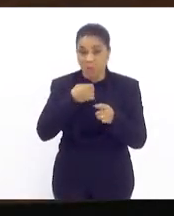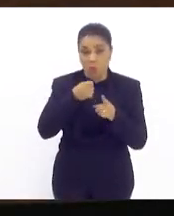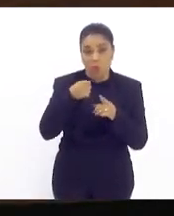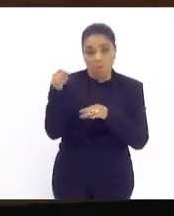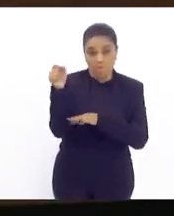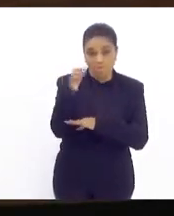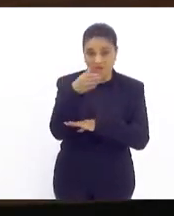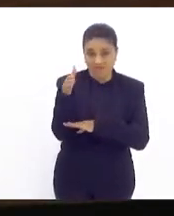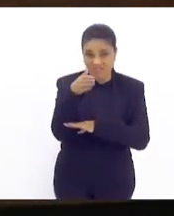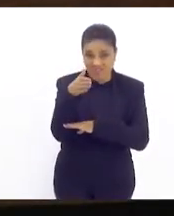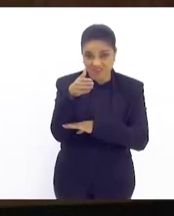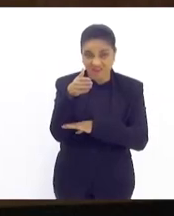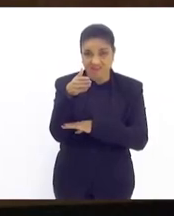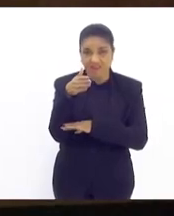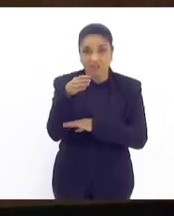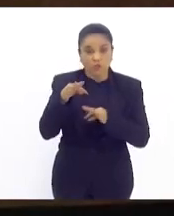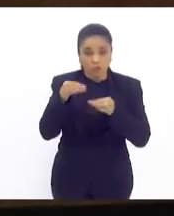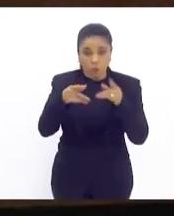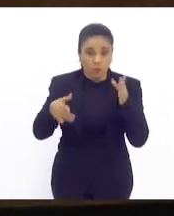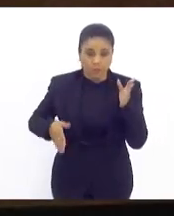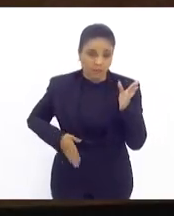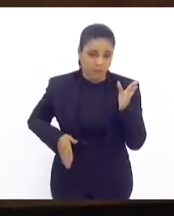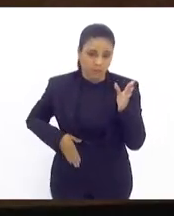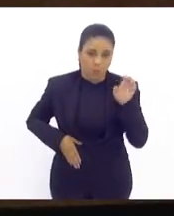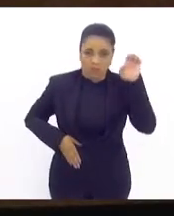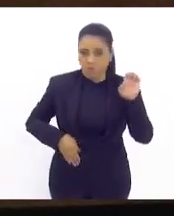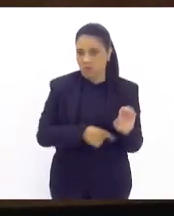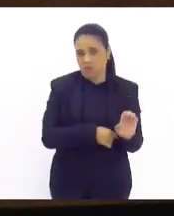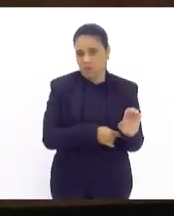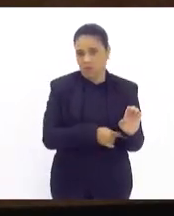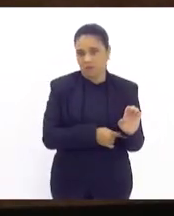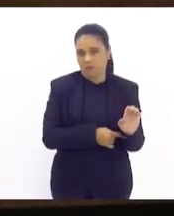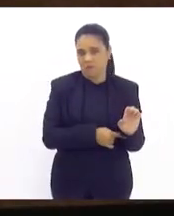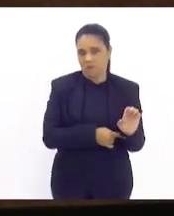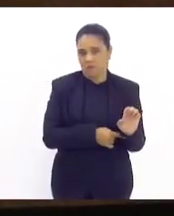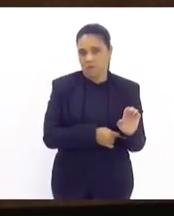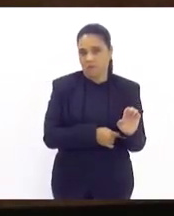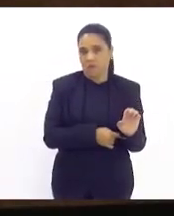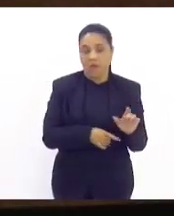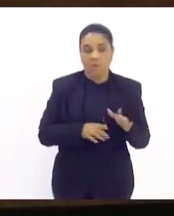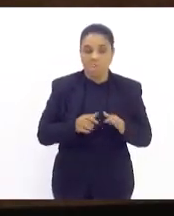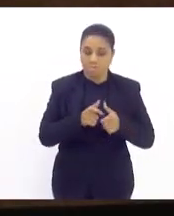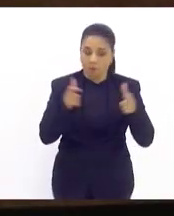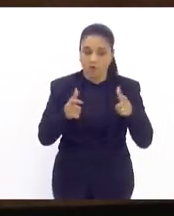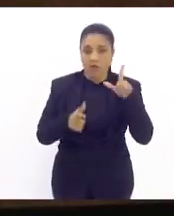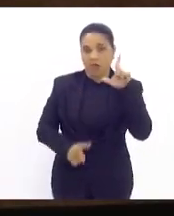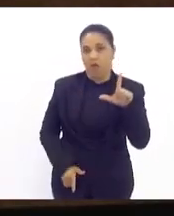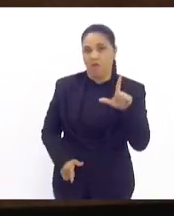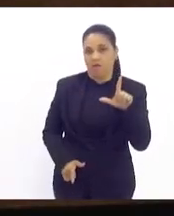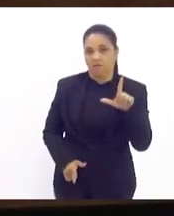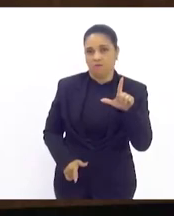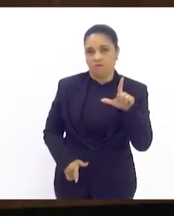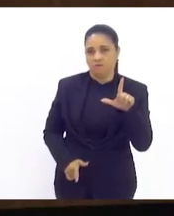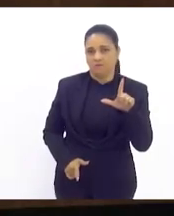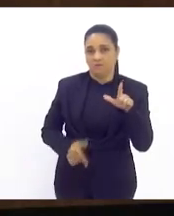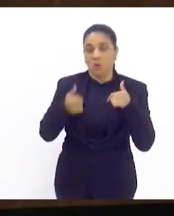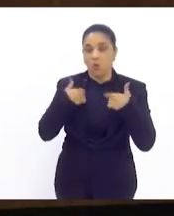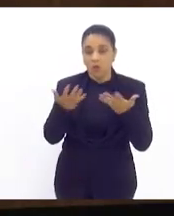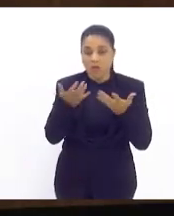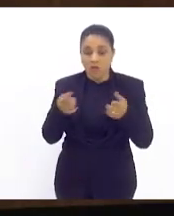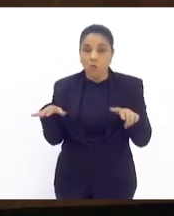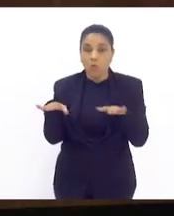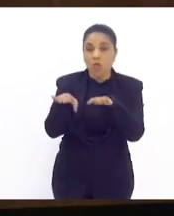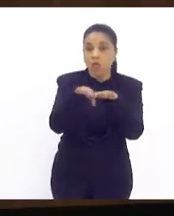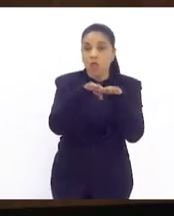tudo Marginal ele é de extrema esquerda porque a maioria faz o l e não é assim eu quero igualdade eu quero